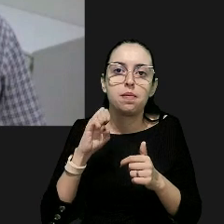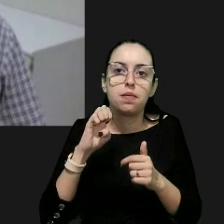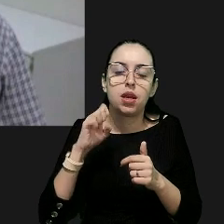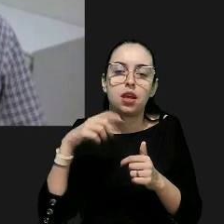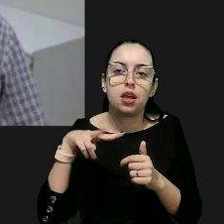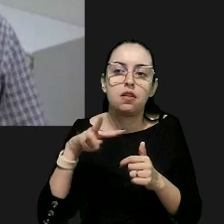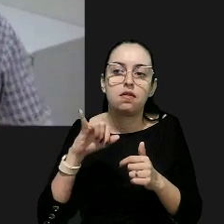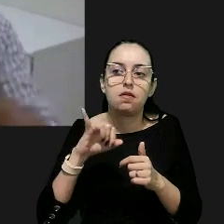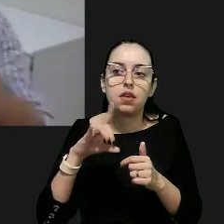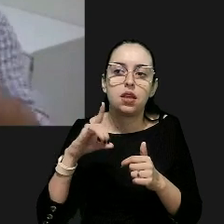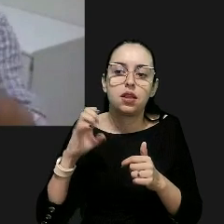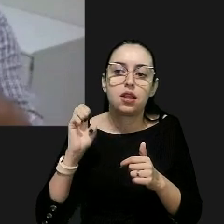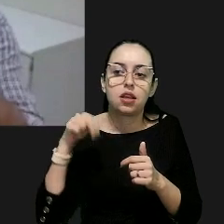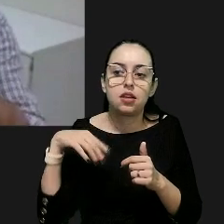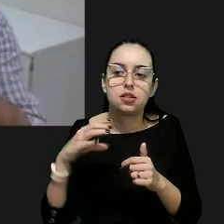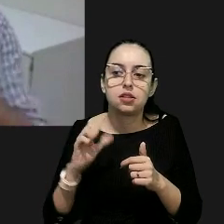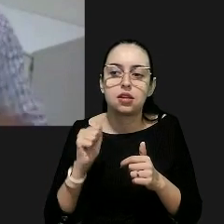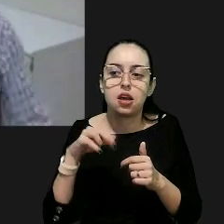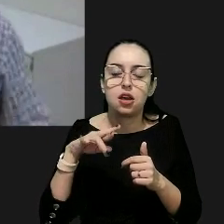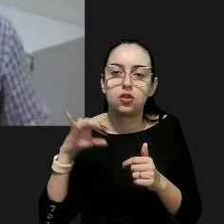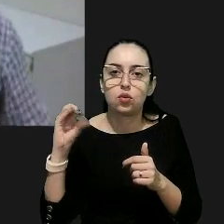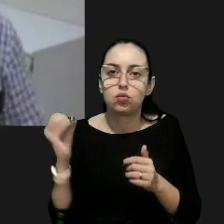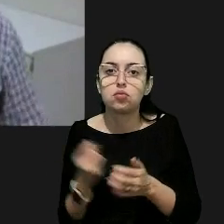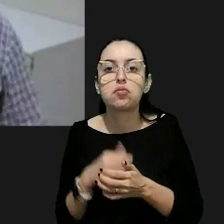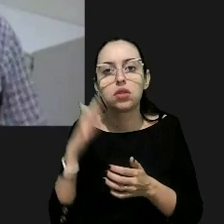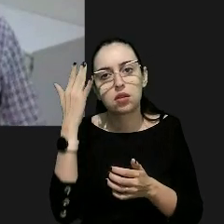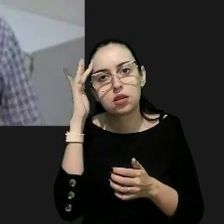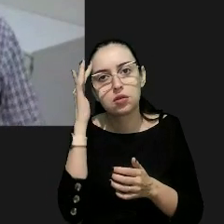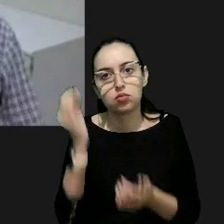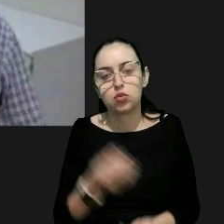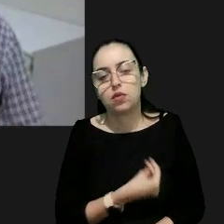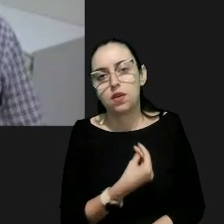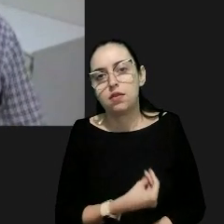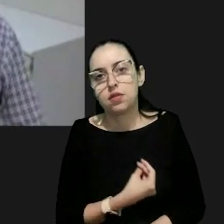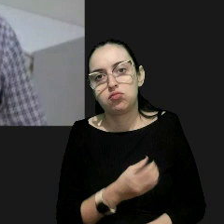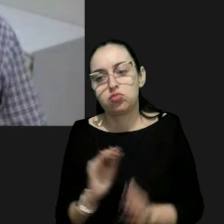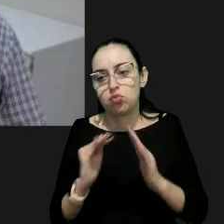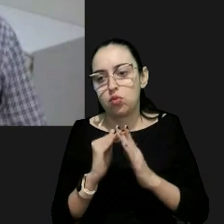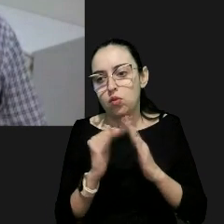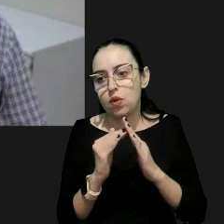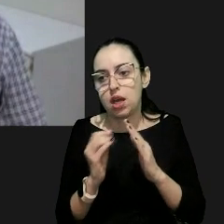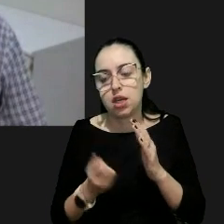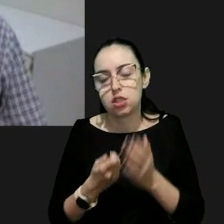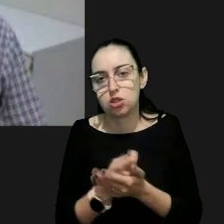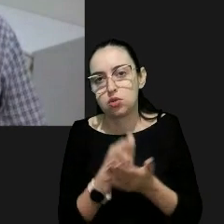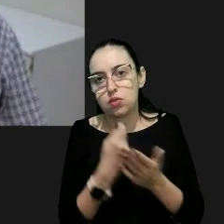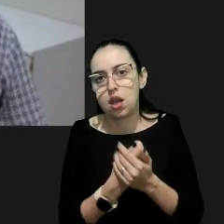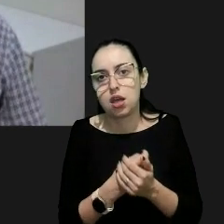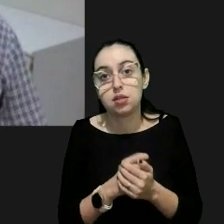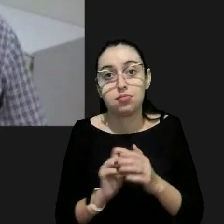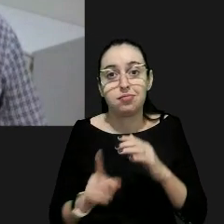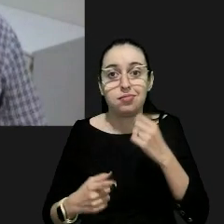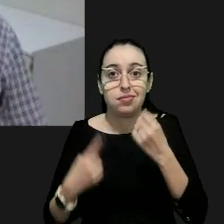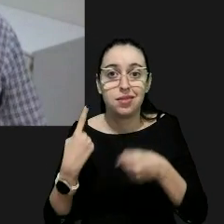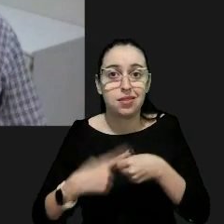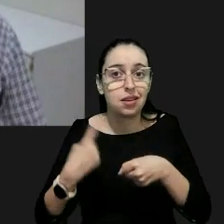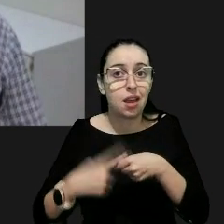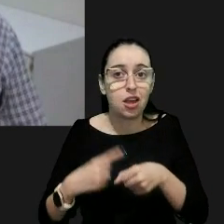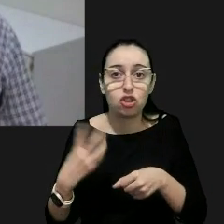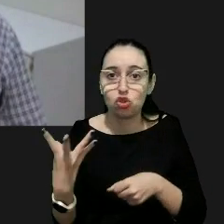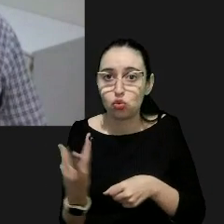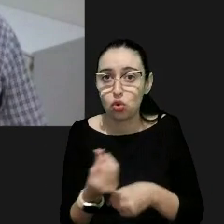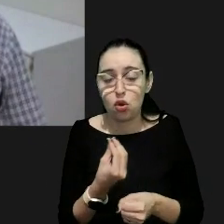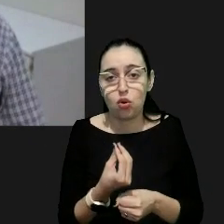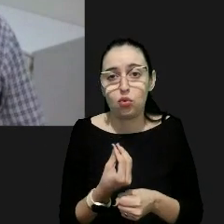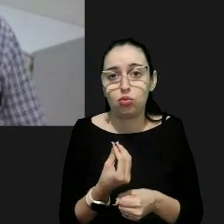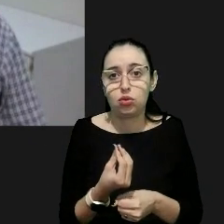com previdenciário, a gente sabe muito bem essa realidade que a Miriam falou, que não é só apenas uma casa, às vezes, que é sustentada pelo idoso. A gente tem casos